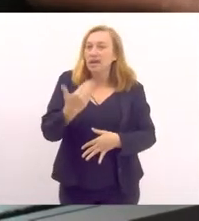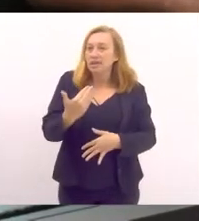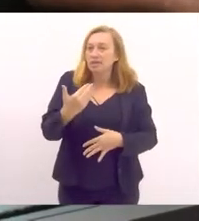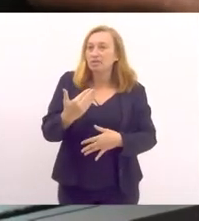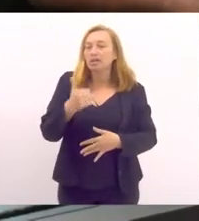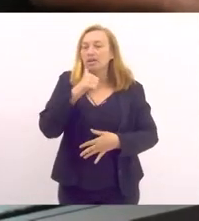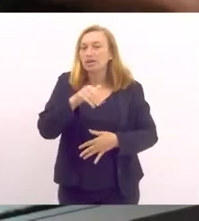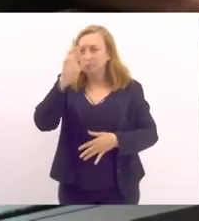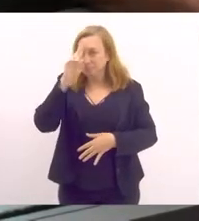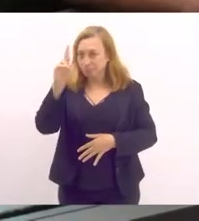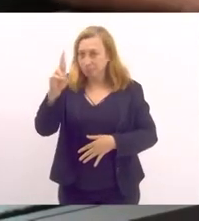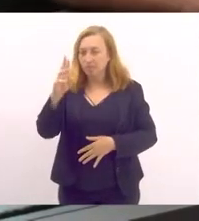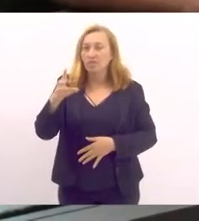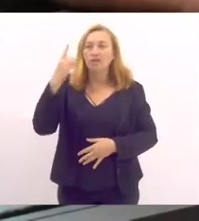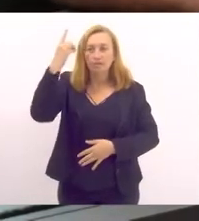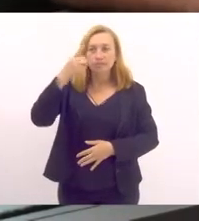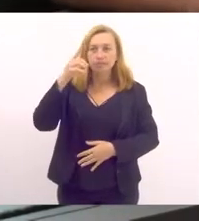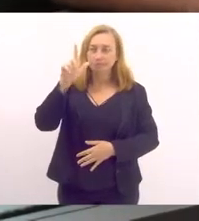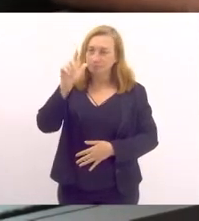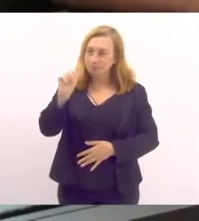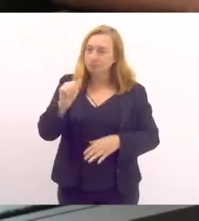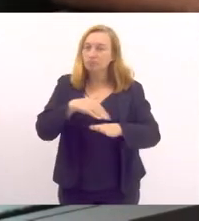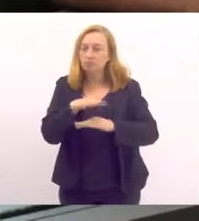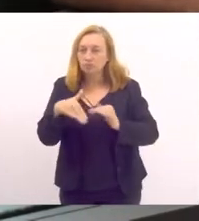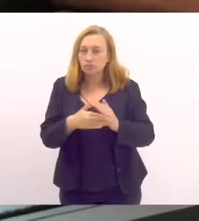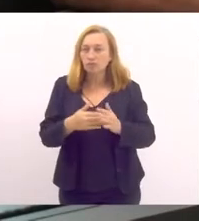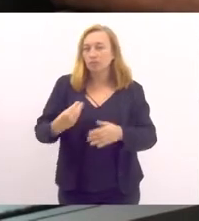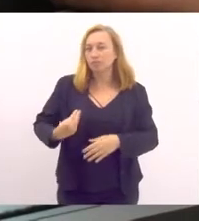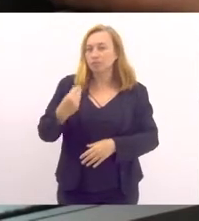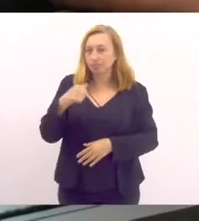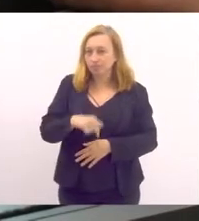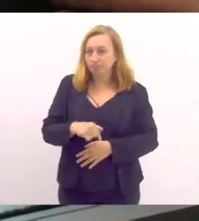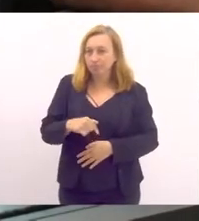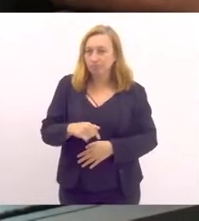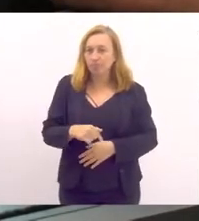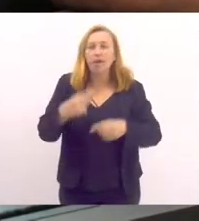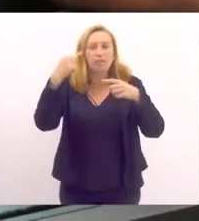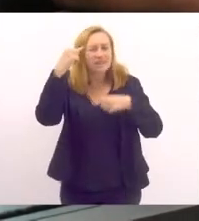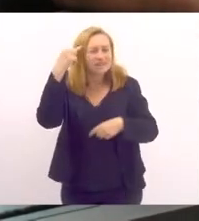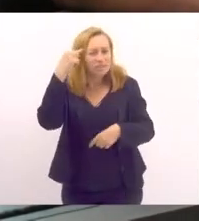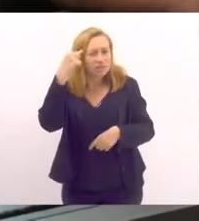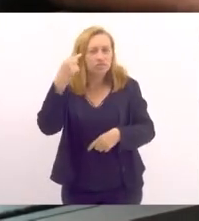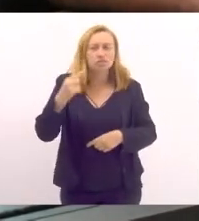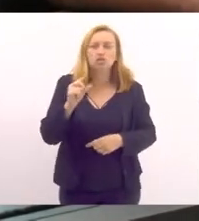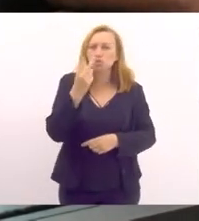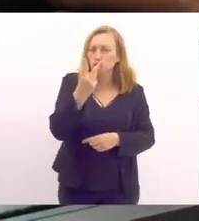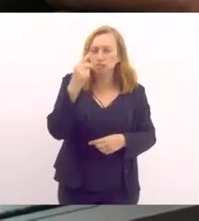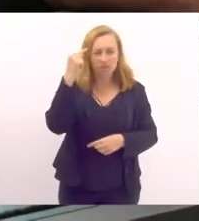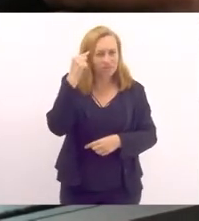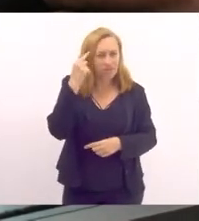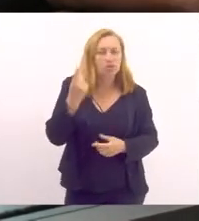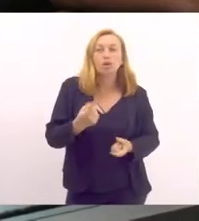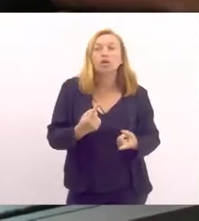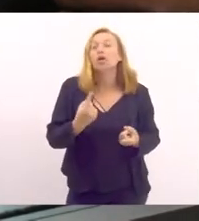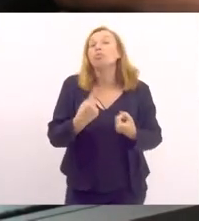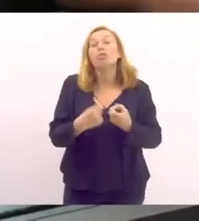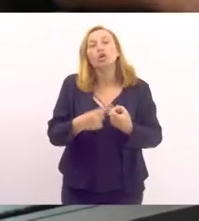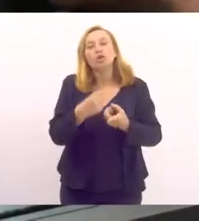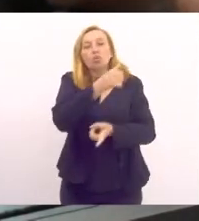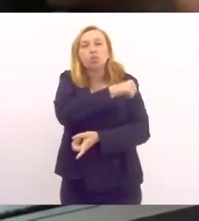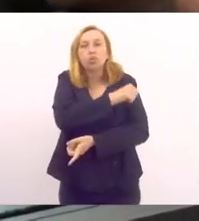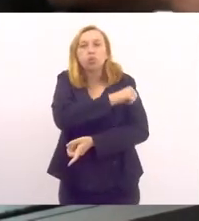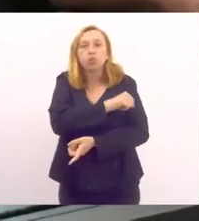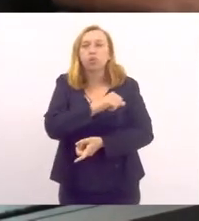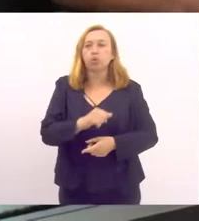senhora, deputada Alana, e todos aqui que estejam, para fazer uma reflexão. Duas reflexões. Por que o Rio de Janeiro